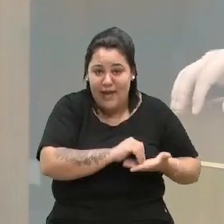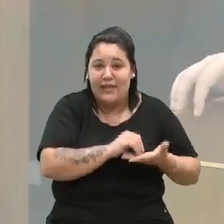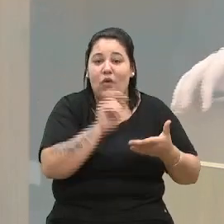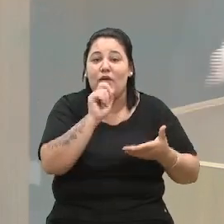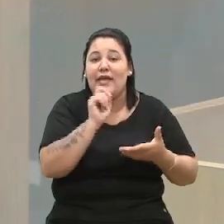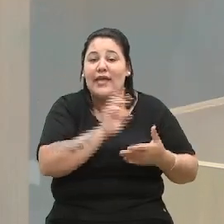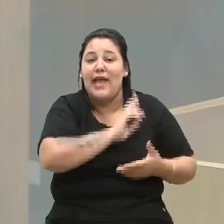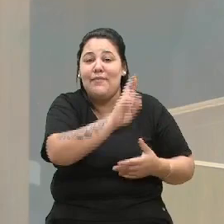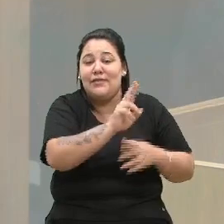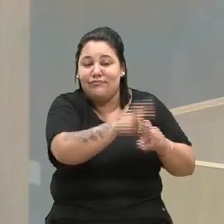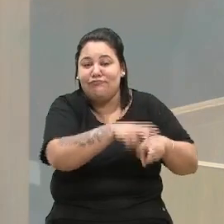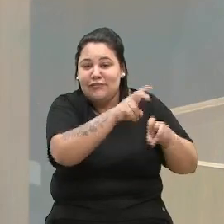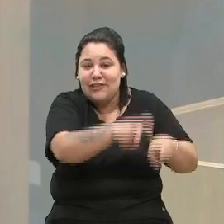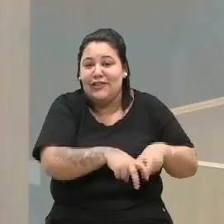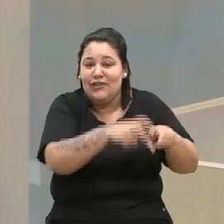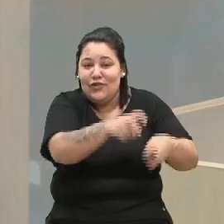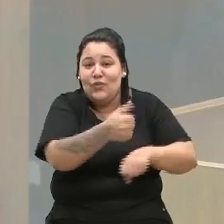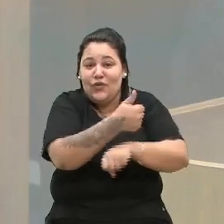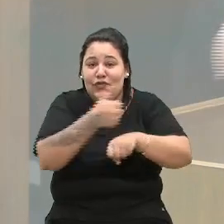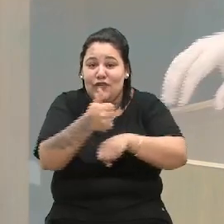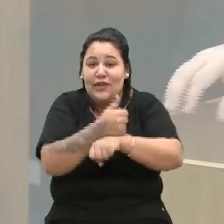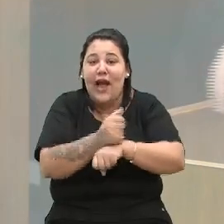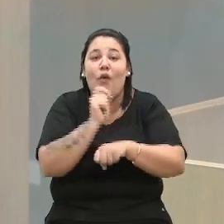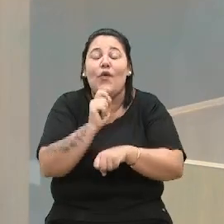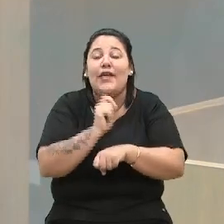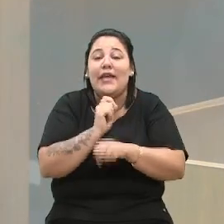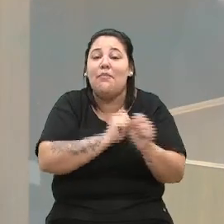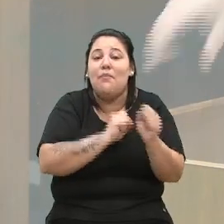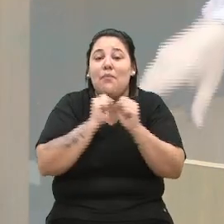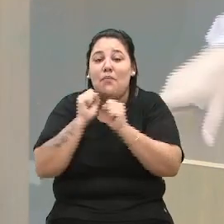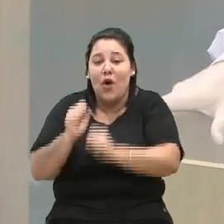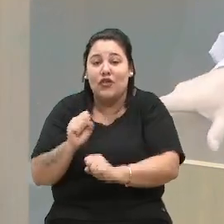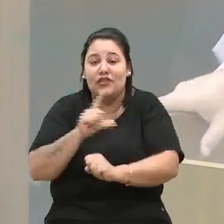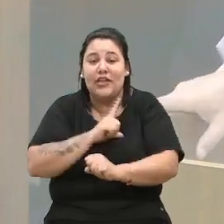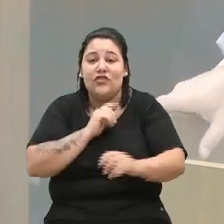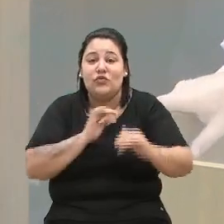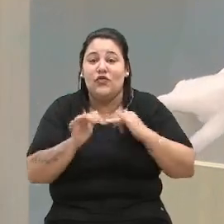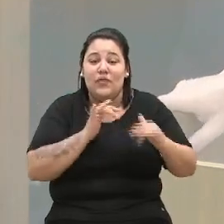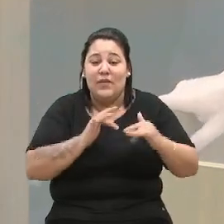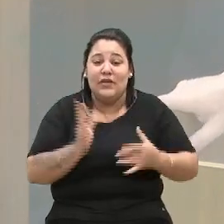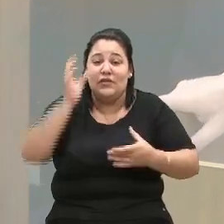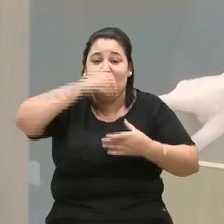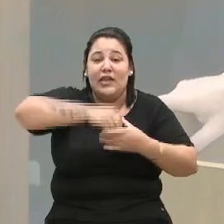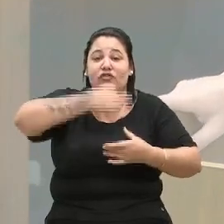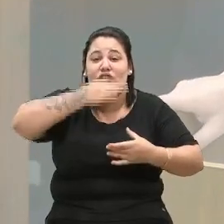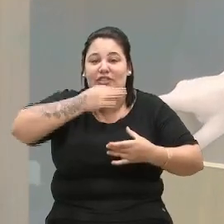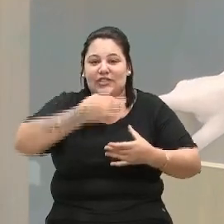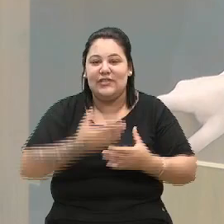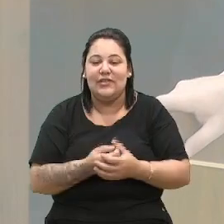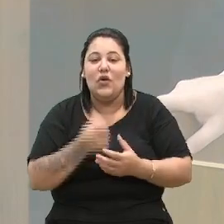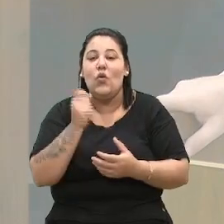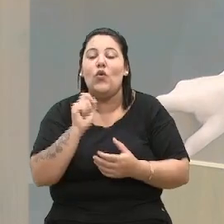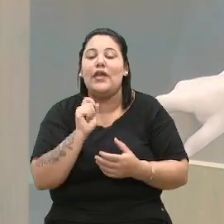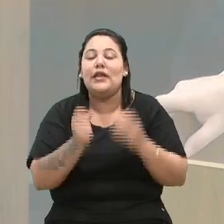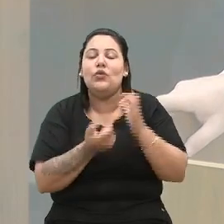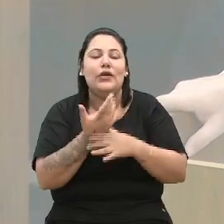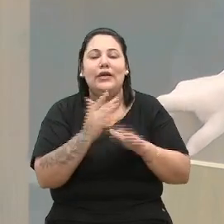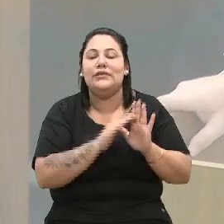agricultor, o quanto isso pode gerar de movimentação dentro da cidade de Caxias do Sul. Momento oportuno, uma